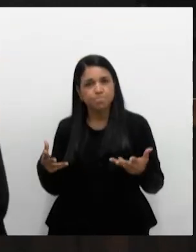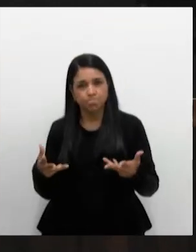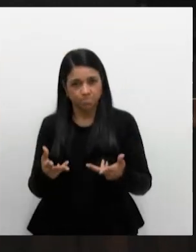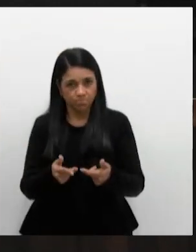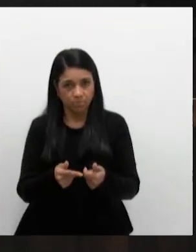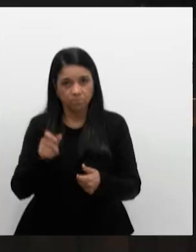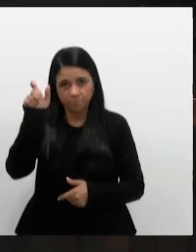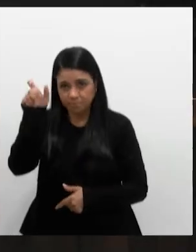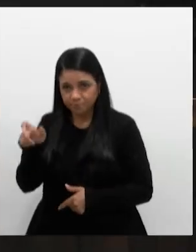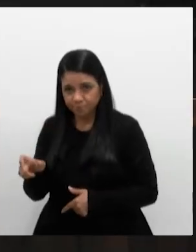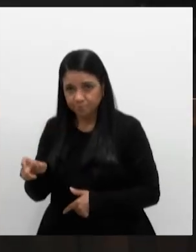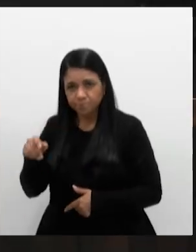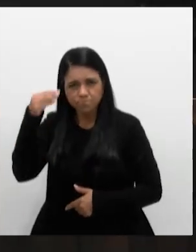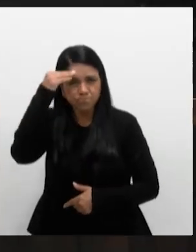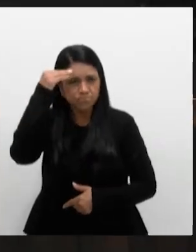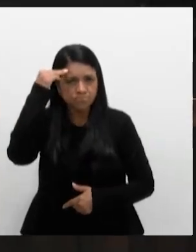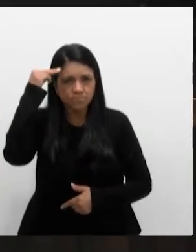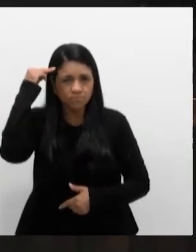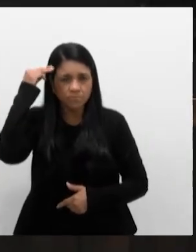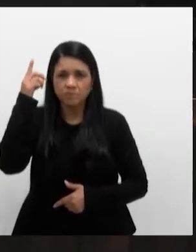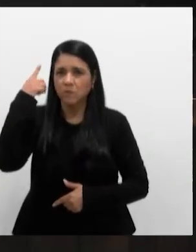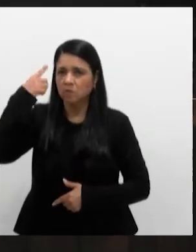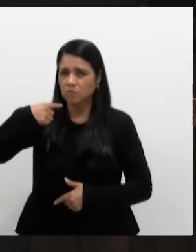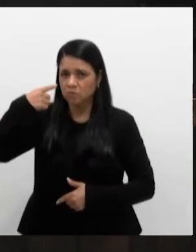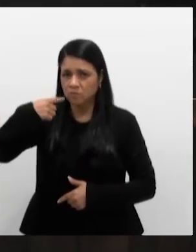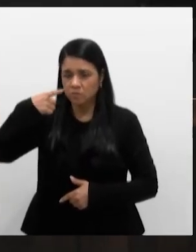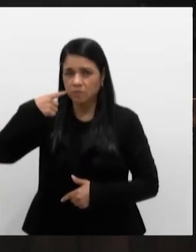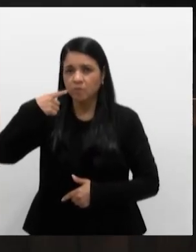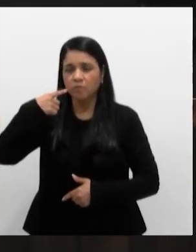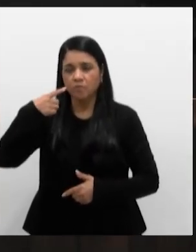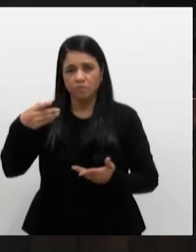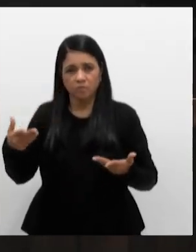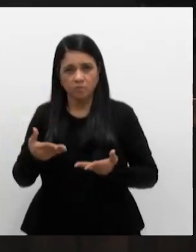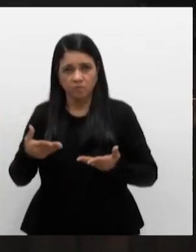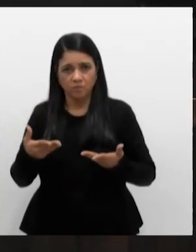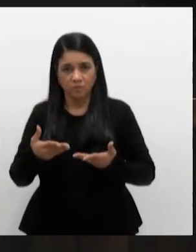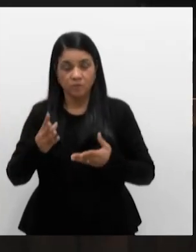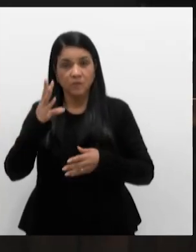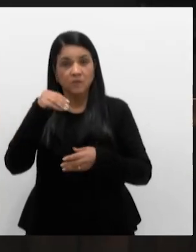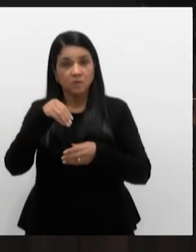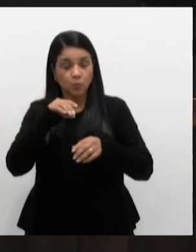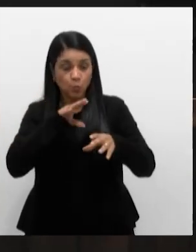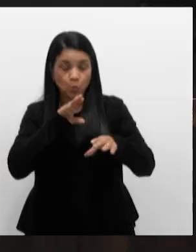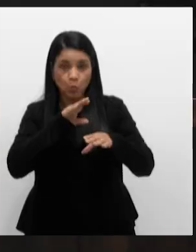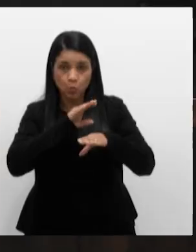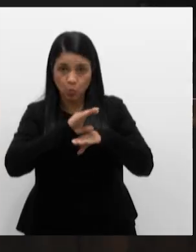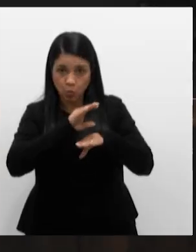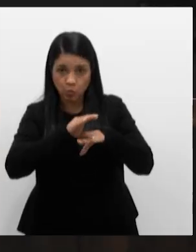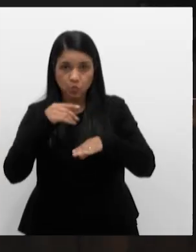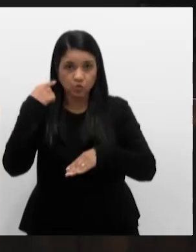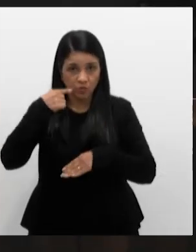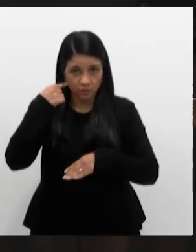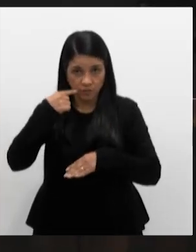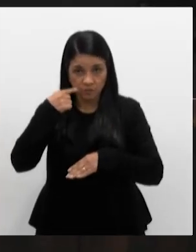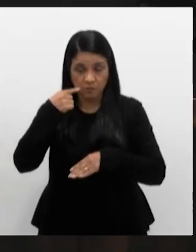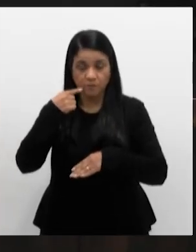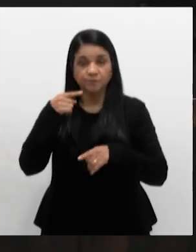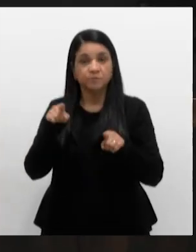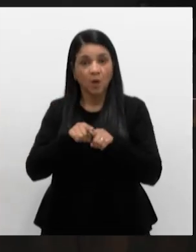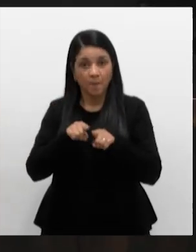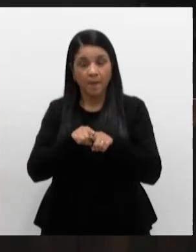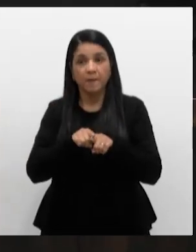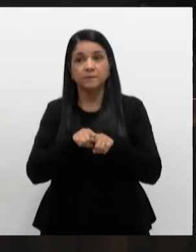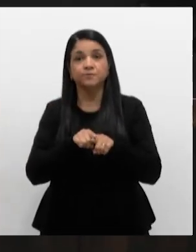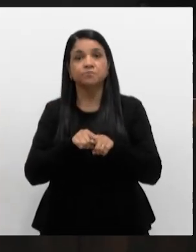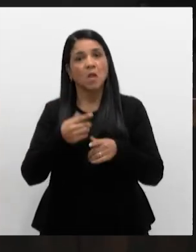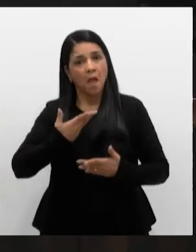uma das maiores acadêmicas do direito e operadoras do direito hoje na advocacia no país. E tenho a honra e o privilégio de, além de ser amigo